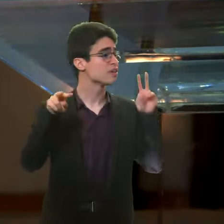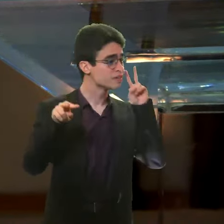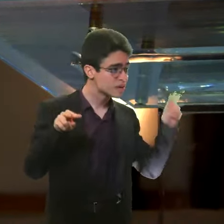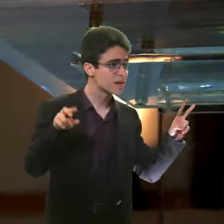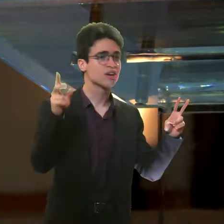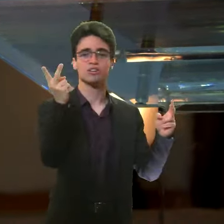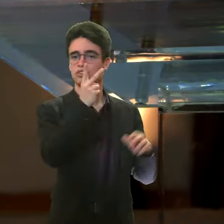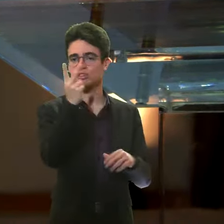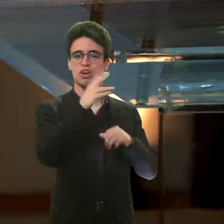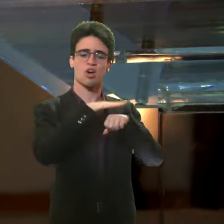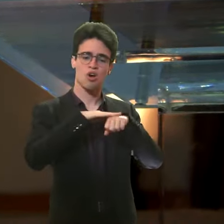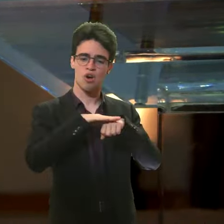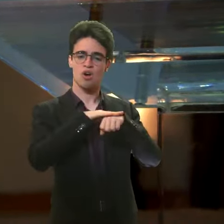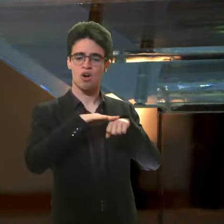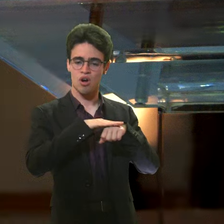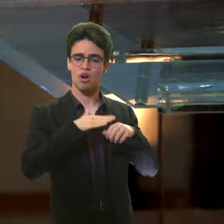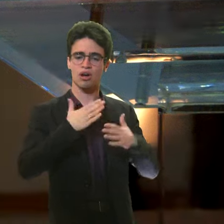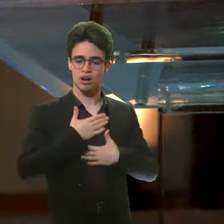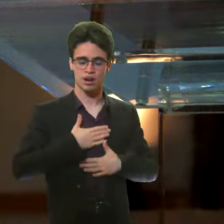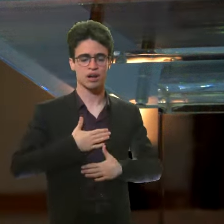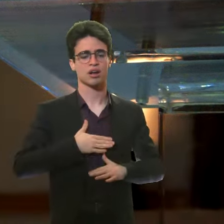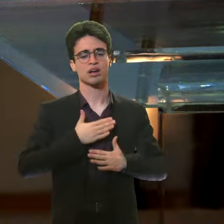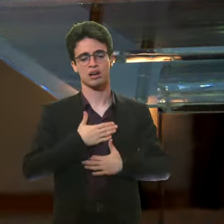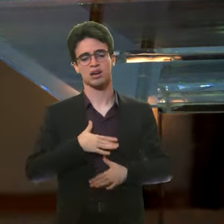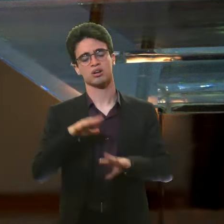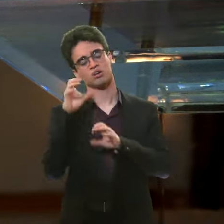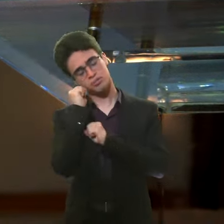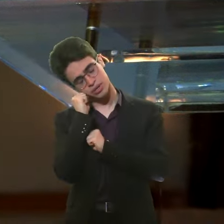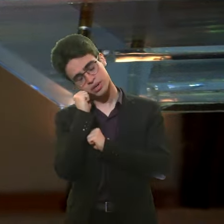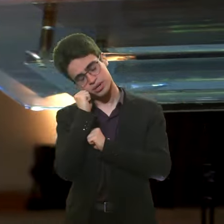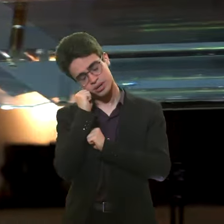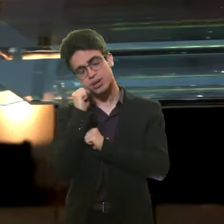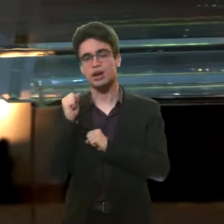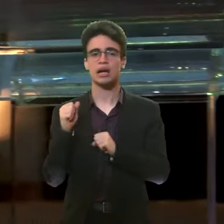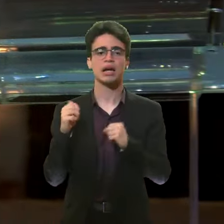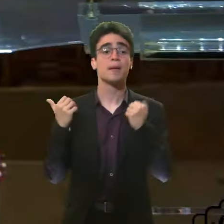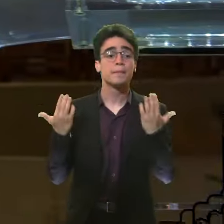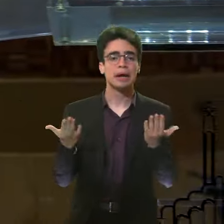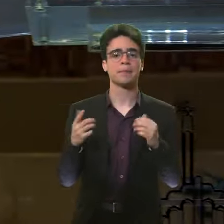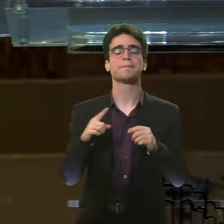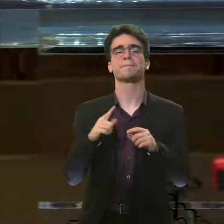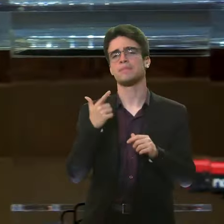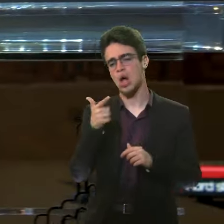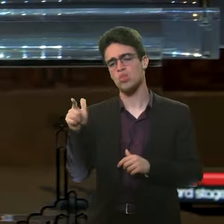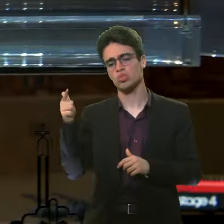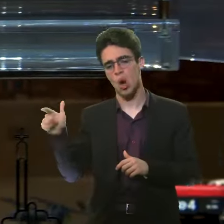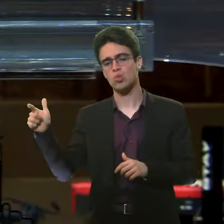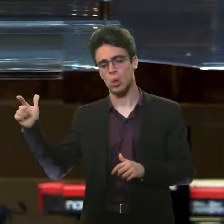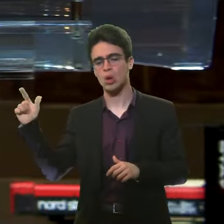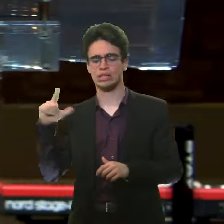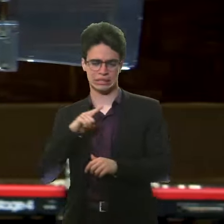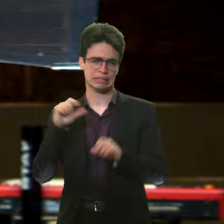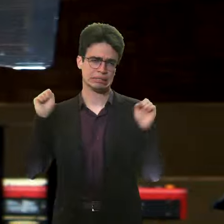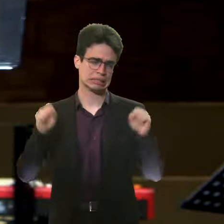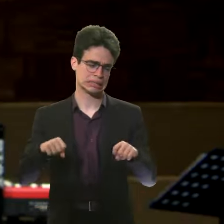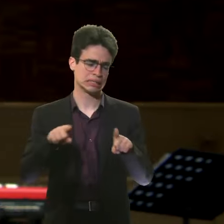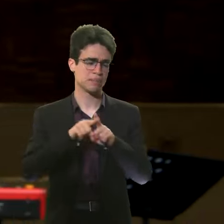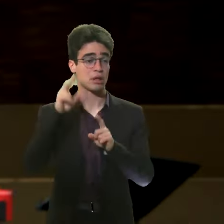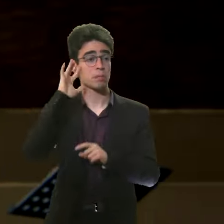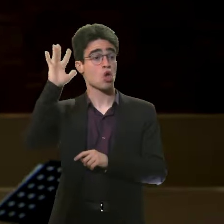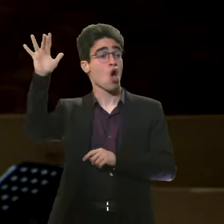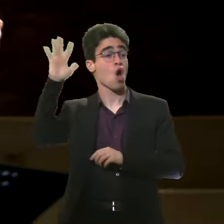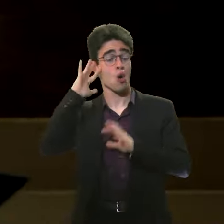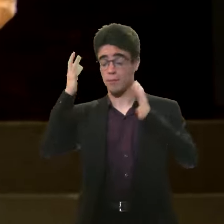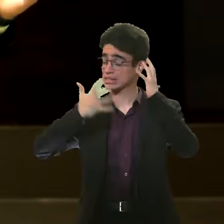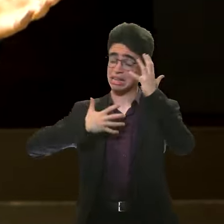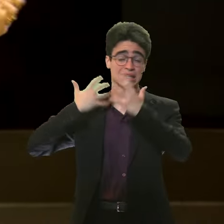conversaram comigo, fui me acalmando, dormi de novo. Mas sabe, eu tive alguns outros pesadelos depois.